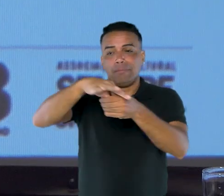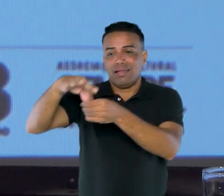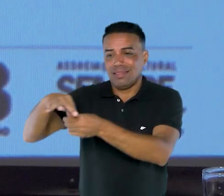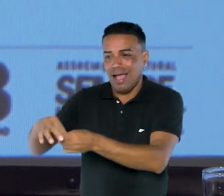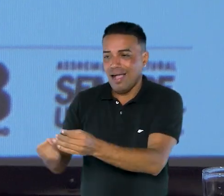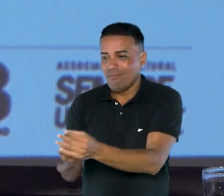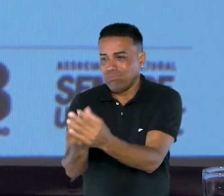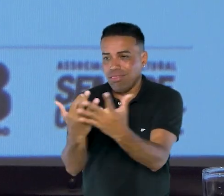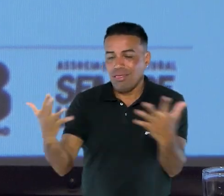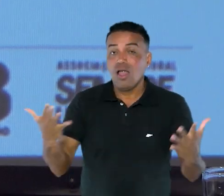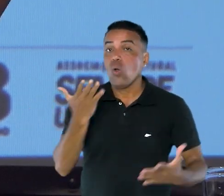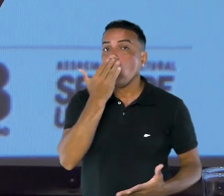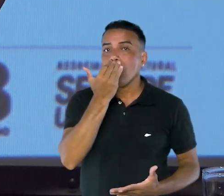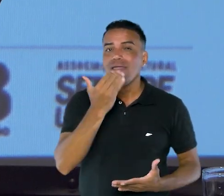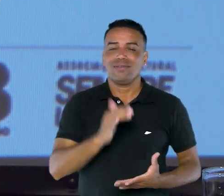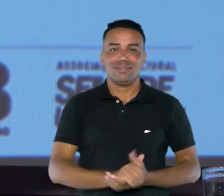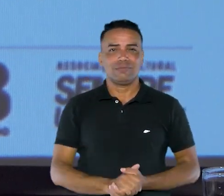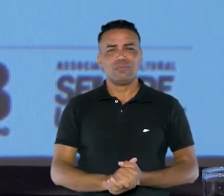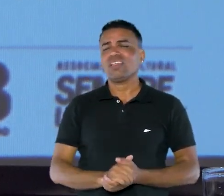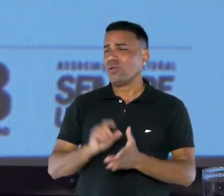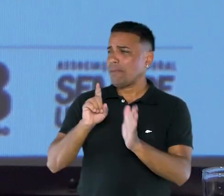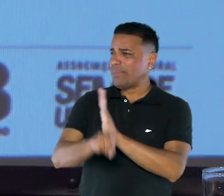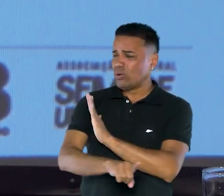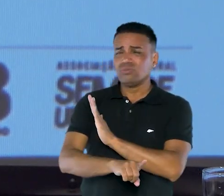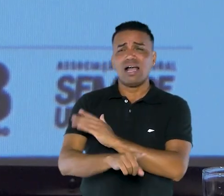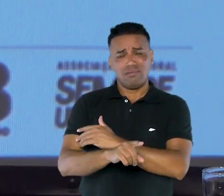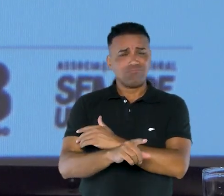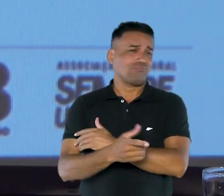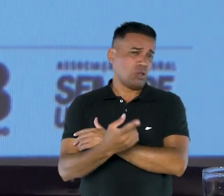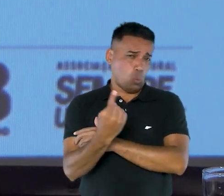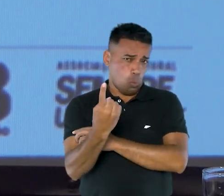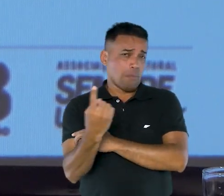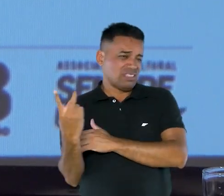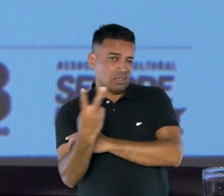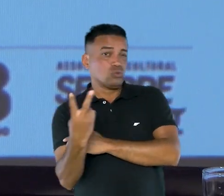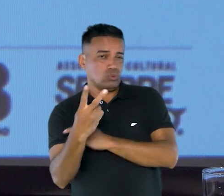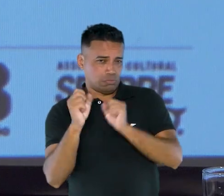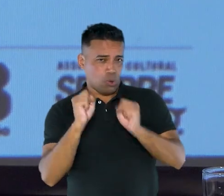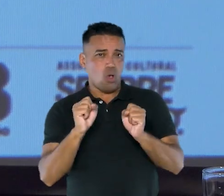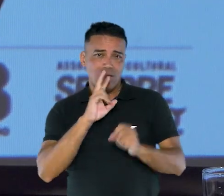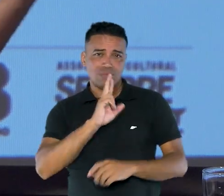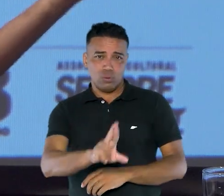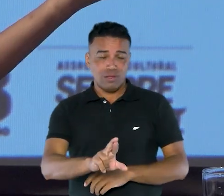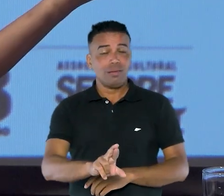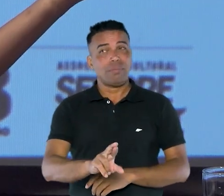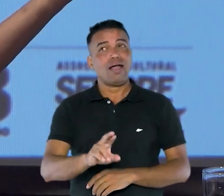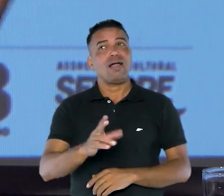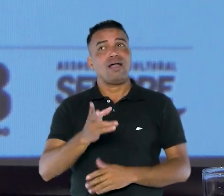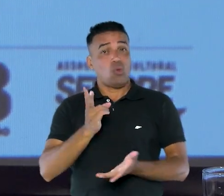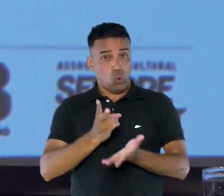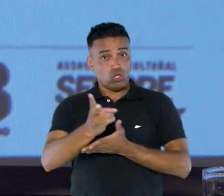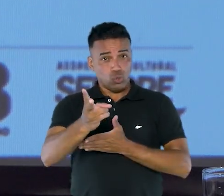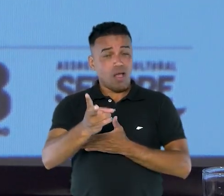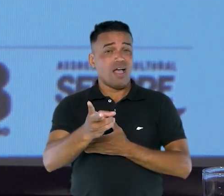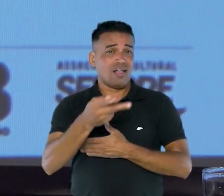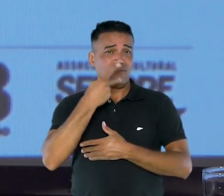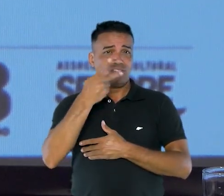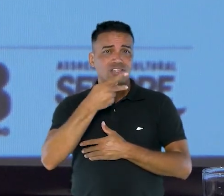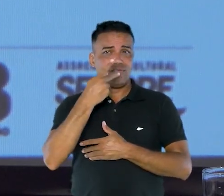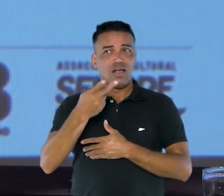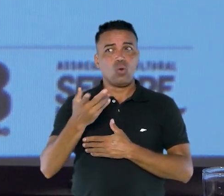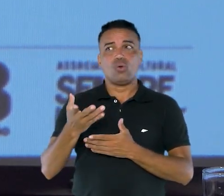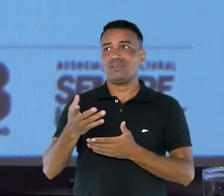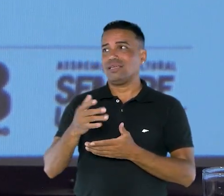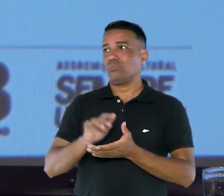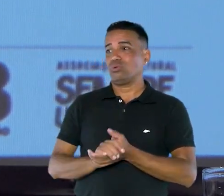dela. Como é que a gente faz? Era uma pergunta que eu ia fazer para você, mas acho que cabe para as duas, que para continuar um pouco isso que você trouxe, isso que você disse